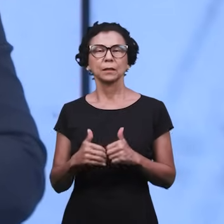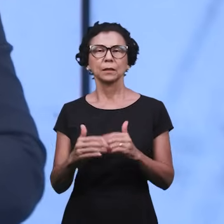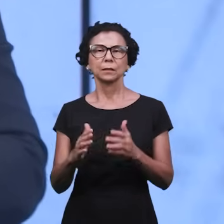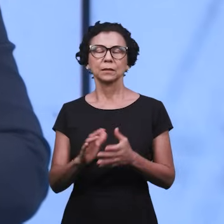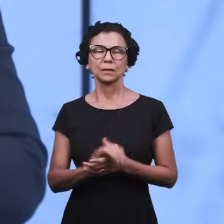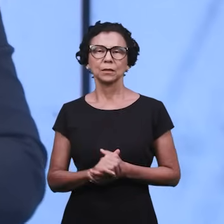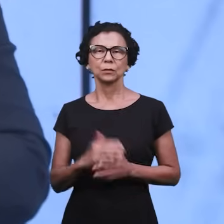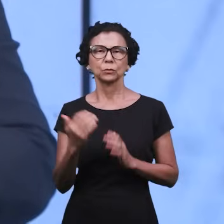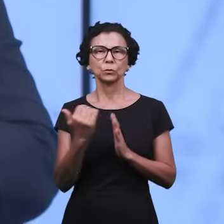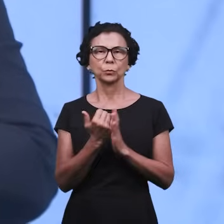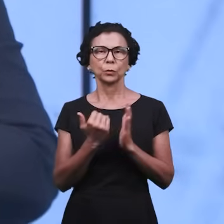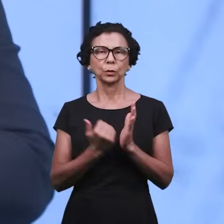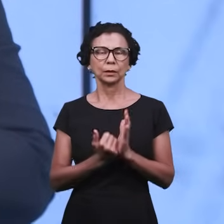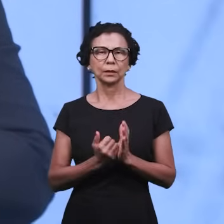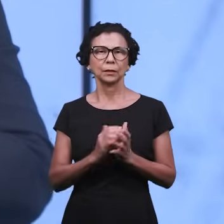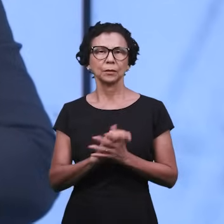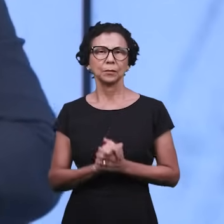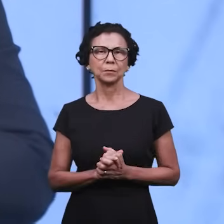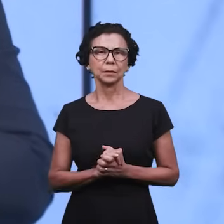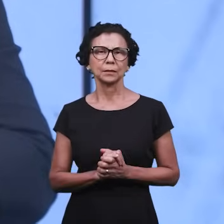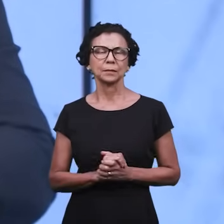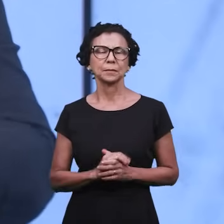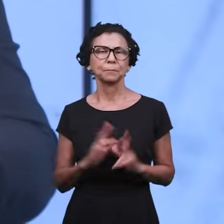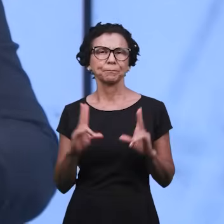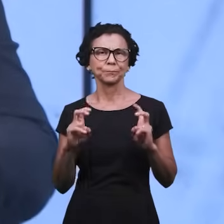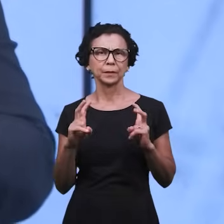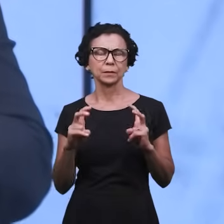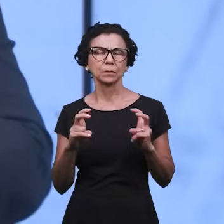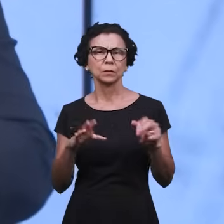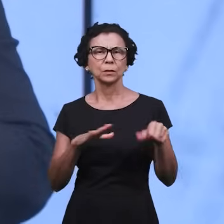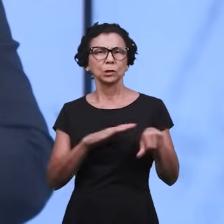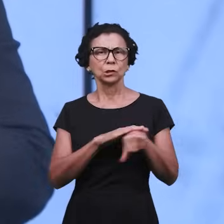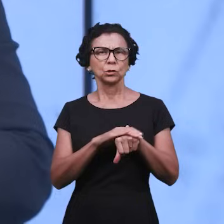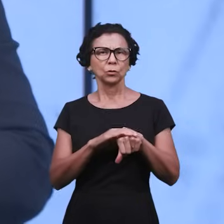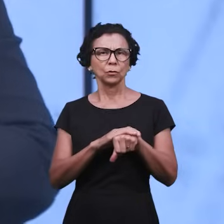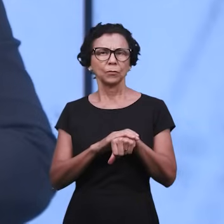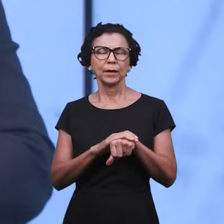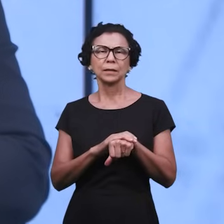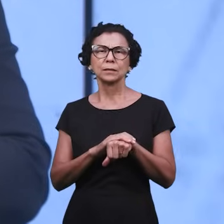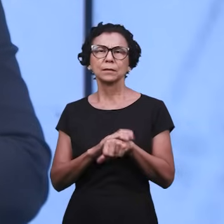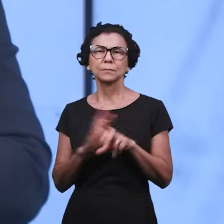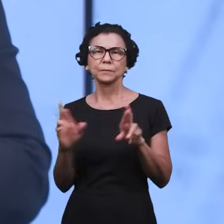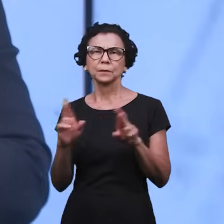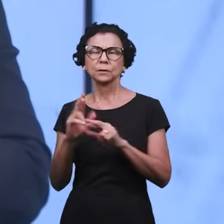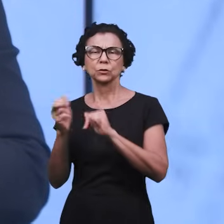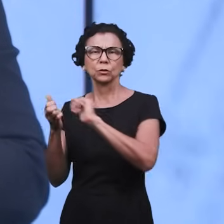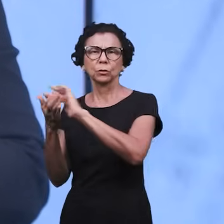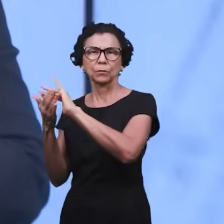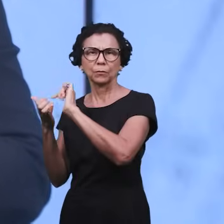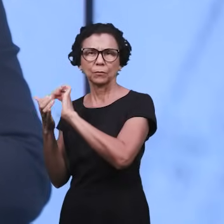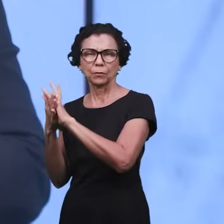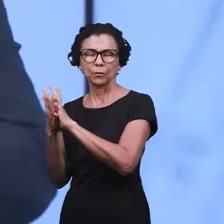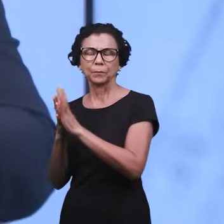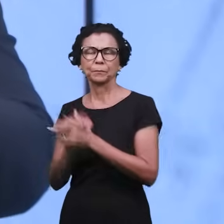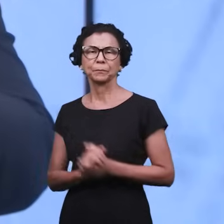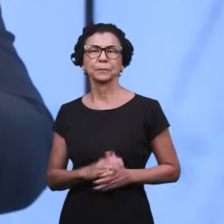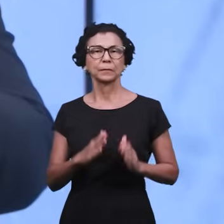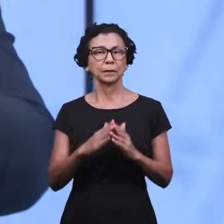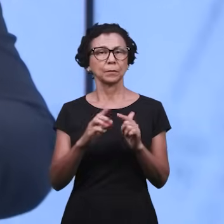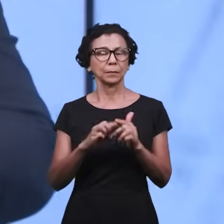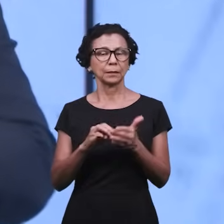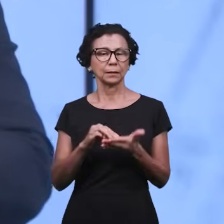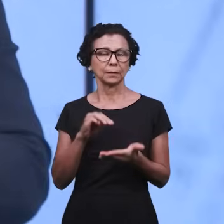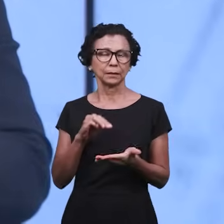uma edição do programa Conversas de Louvor, direto aqui da Central de Comunicações da Igreja Cristã Maranata. E nós